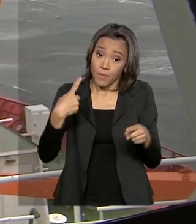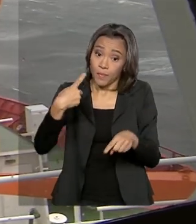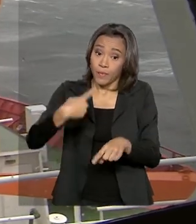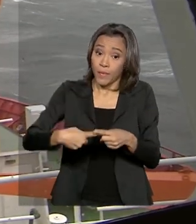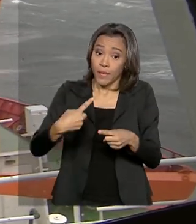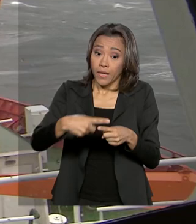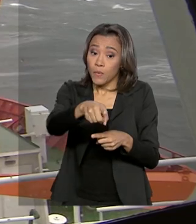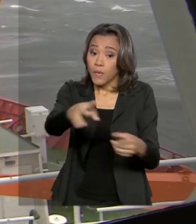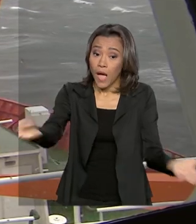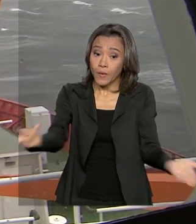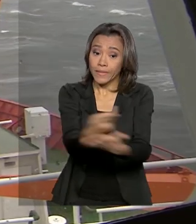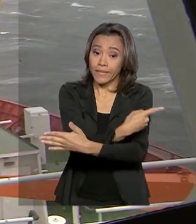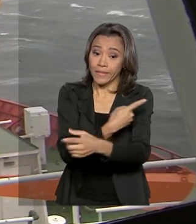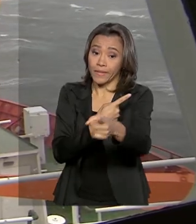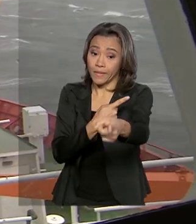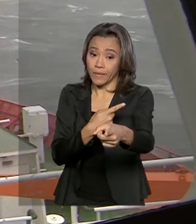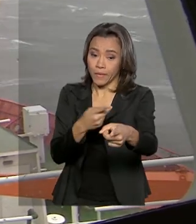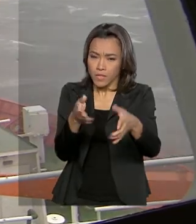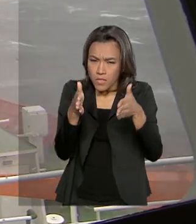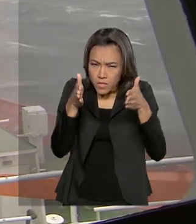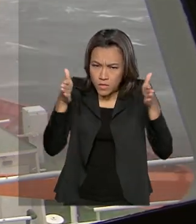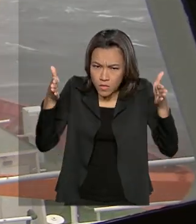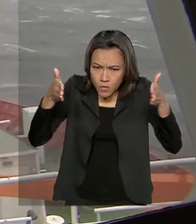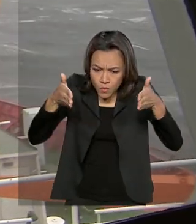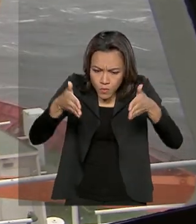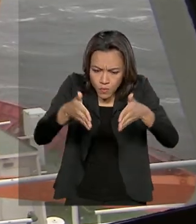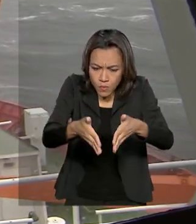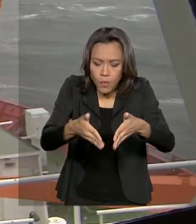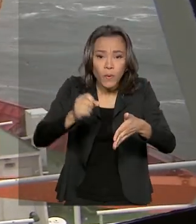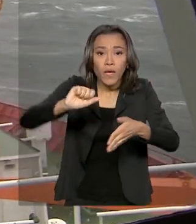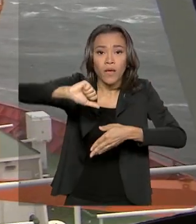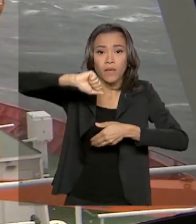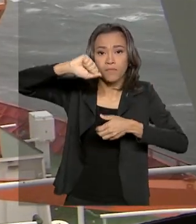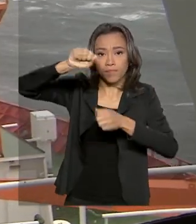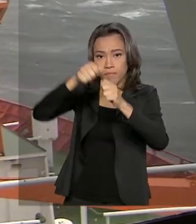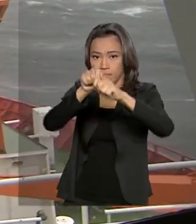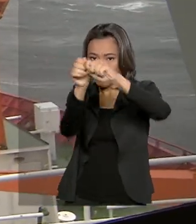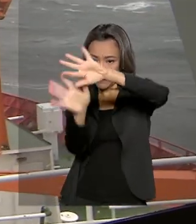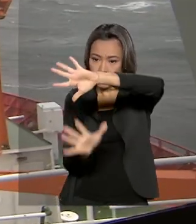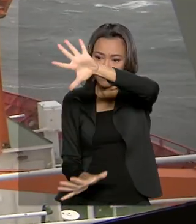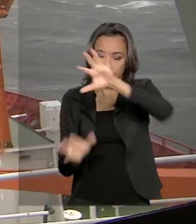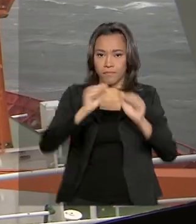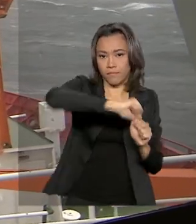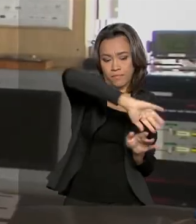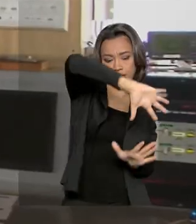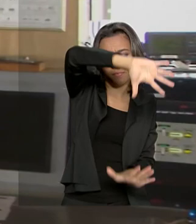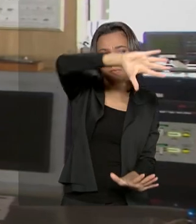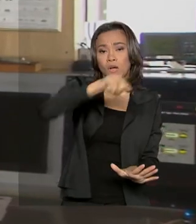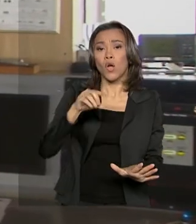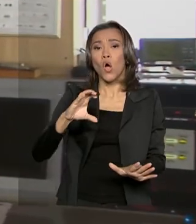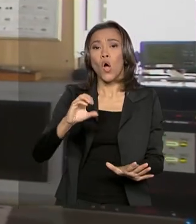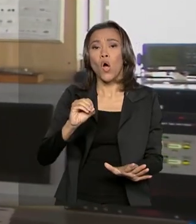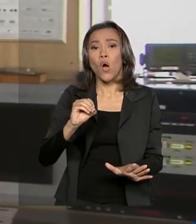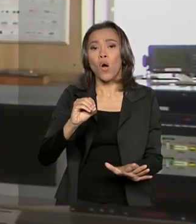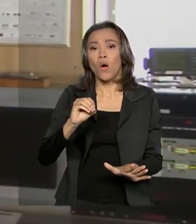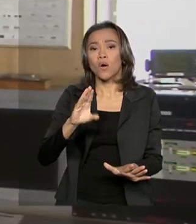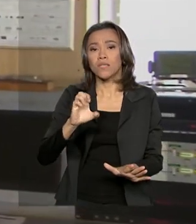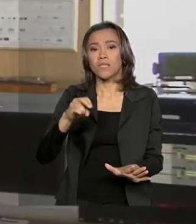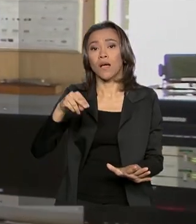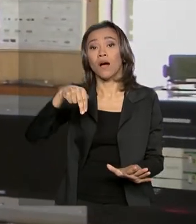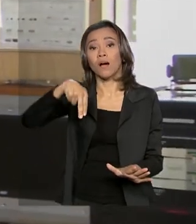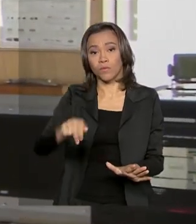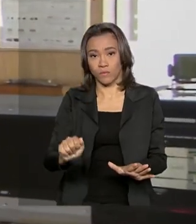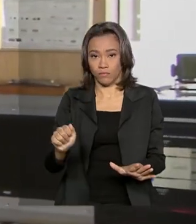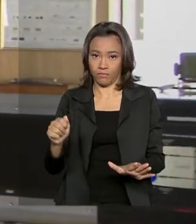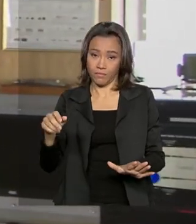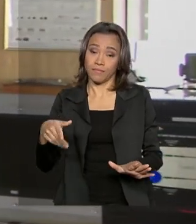meio do caminho estava o Estreito de Drake, ponto de encontro dos oceanos Pacífico e Atlântico. A região é considerada a